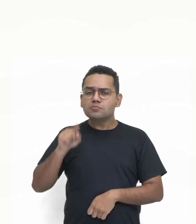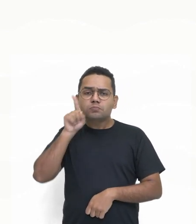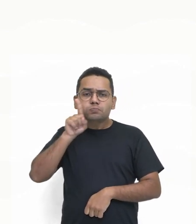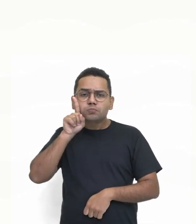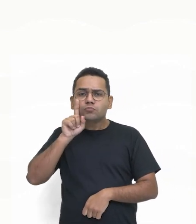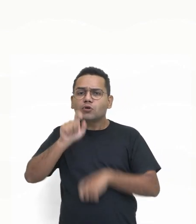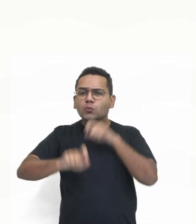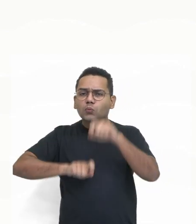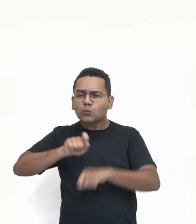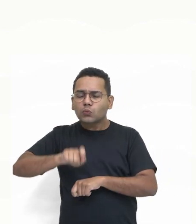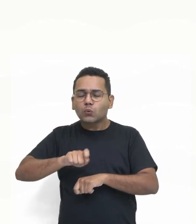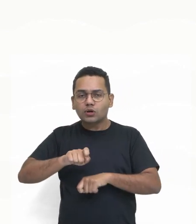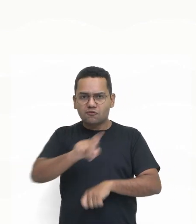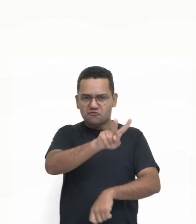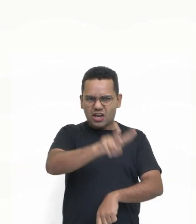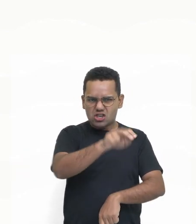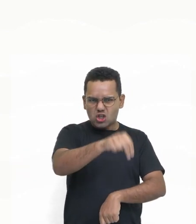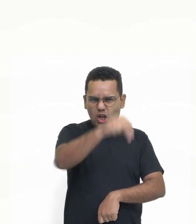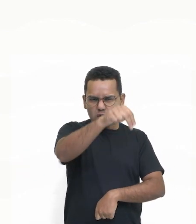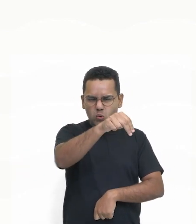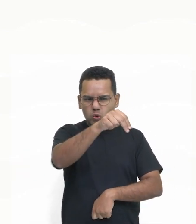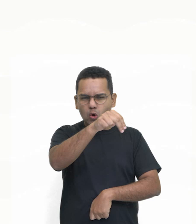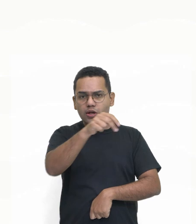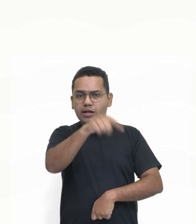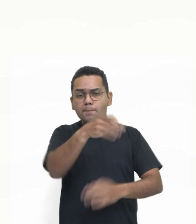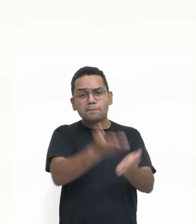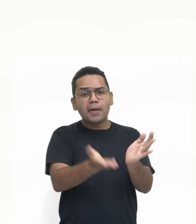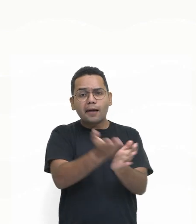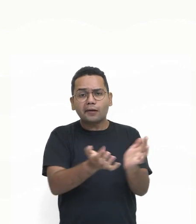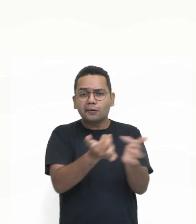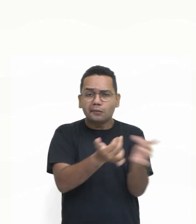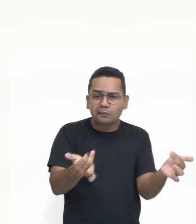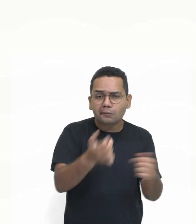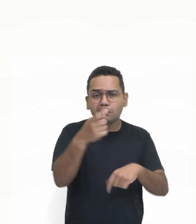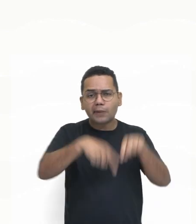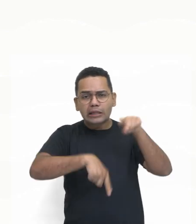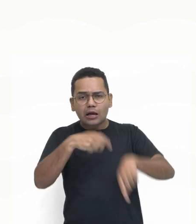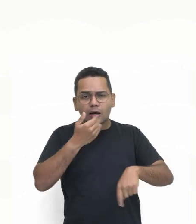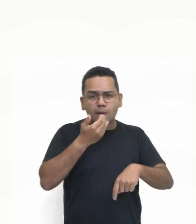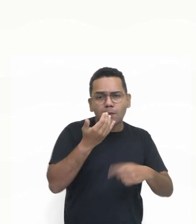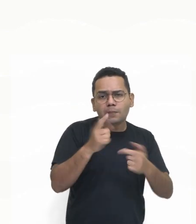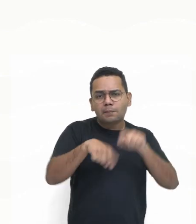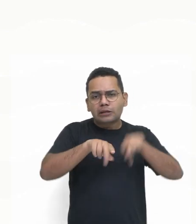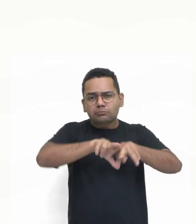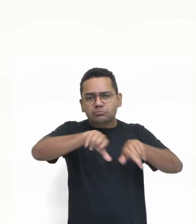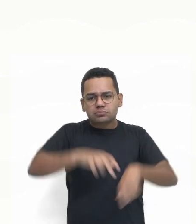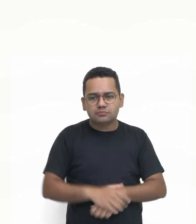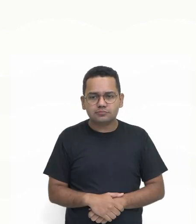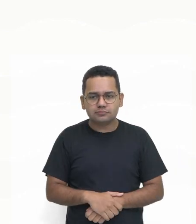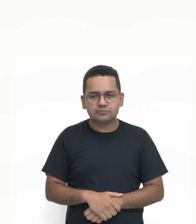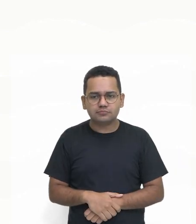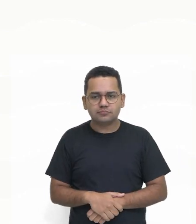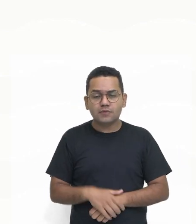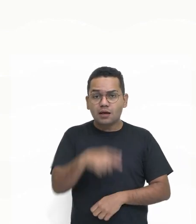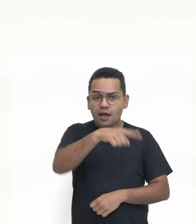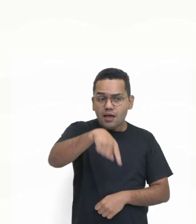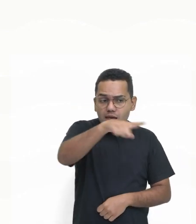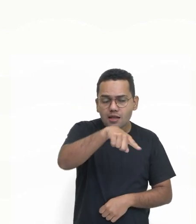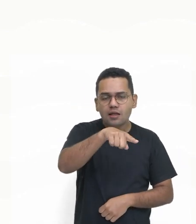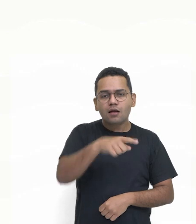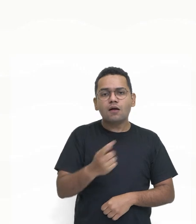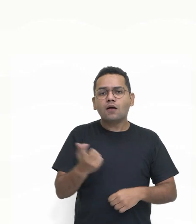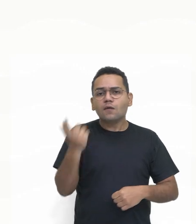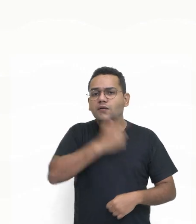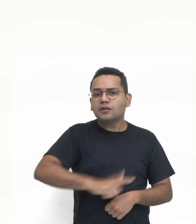Vietnã do Norte. Só que o Vietnã do Norte, eles utilizaram ali uma outra forma, né? Que justamente usavam ali as florestas para poder